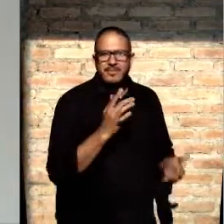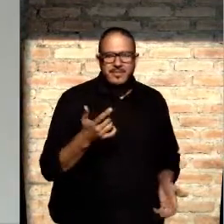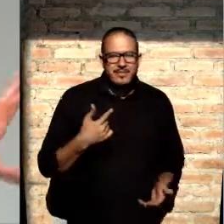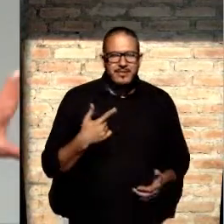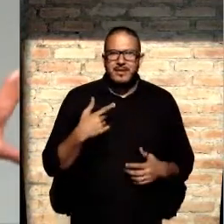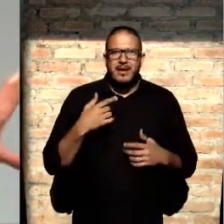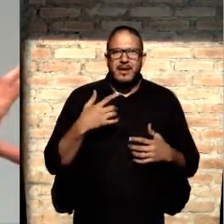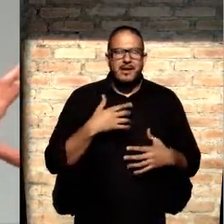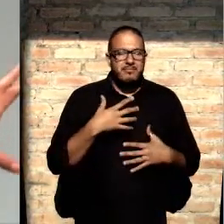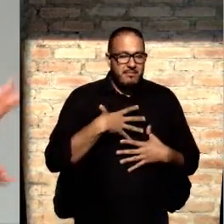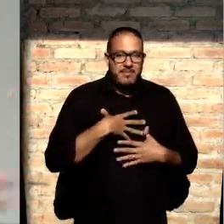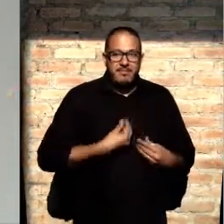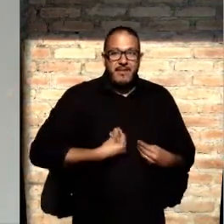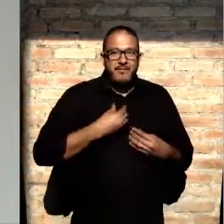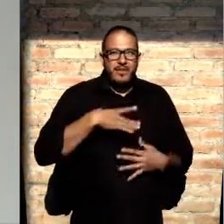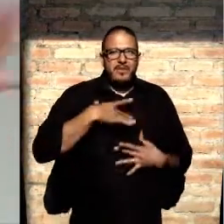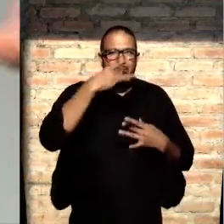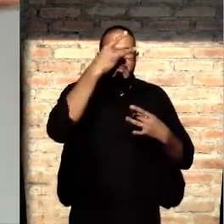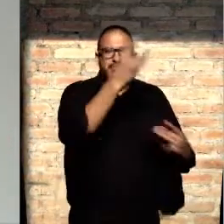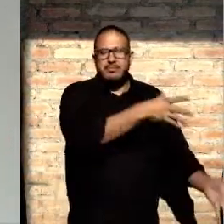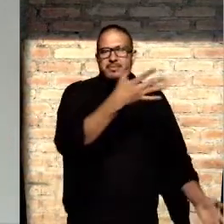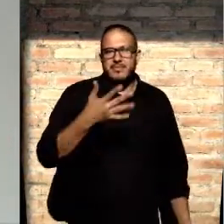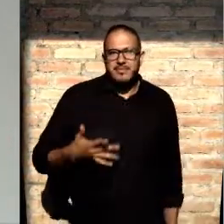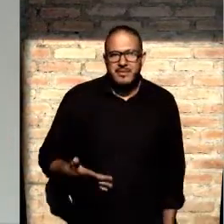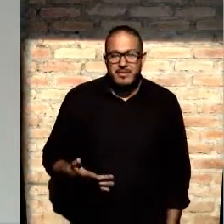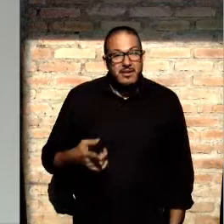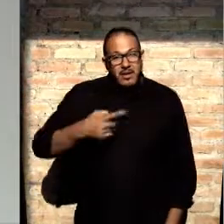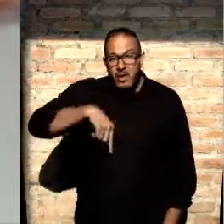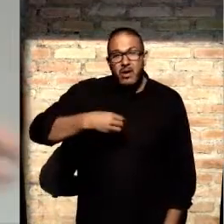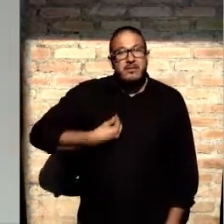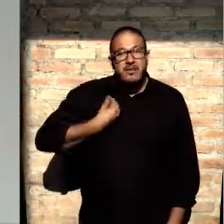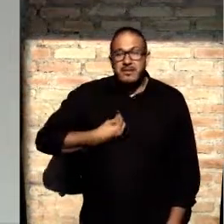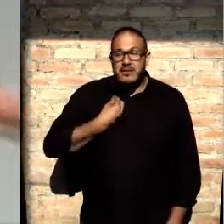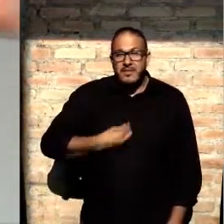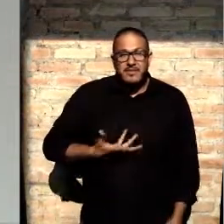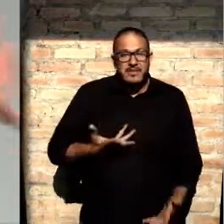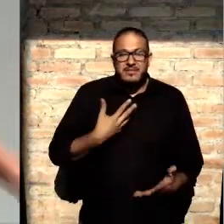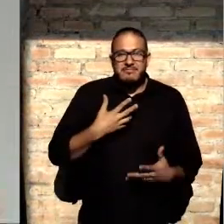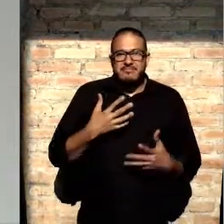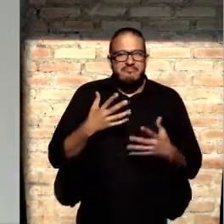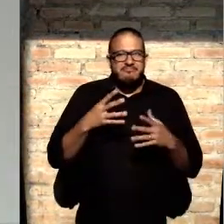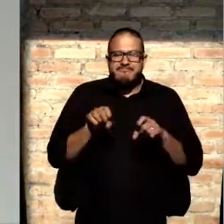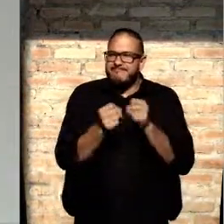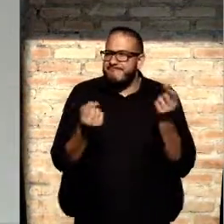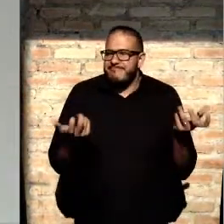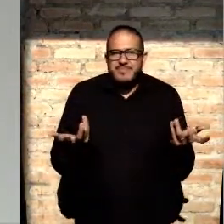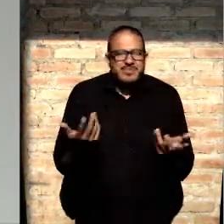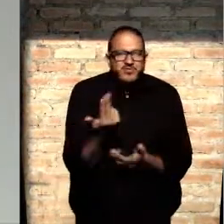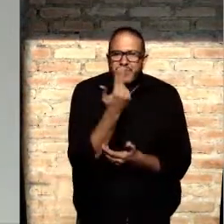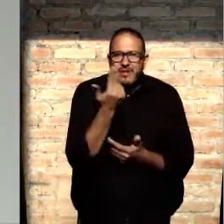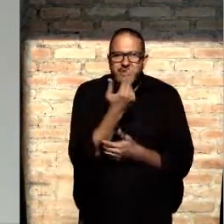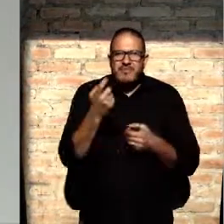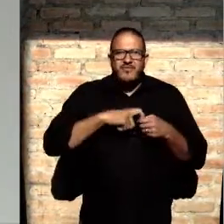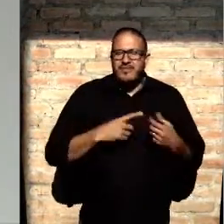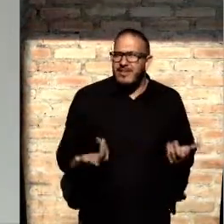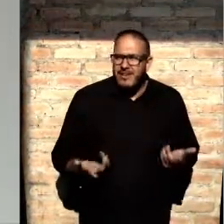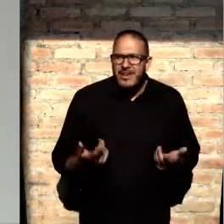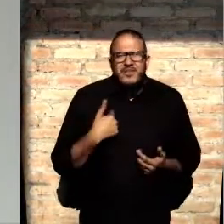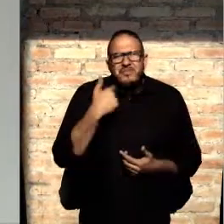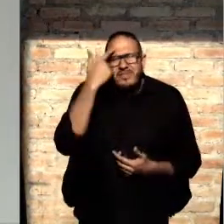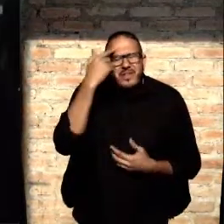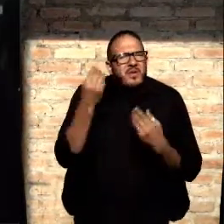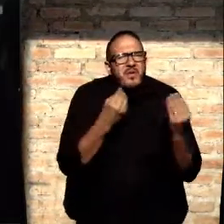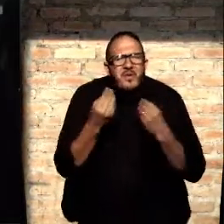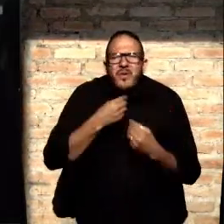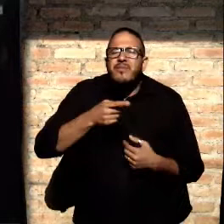minha plenitude foi roubada e temos a plenitude roubada já tivemos isso não tem mais jeito mas eu fico pensando como é que a